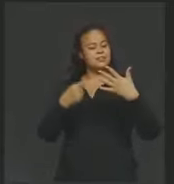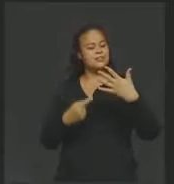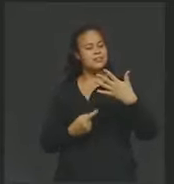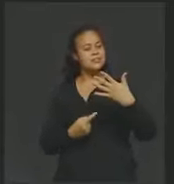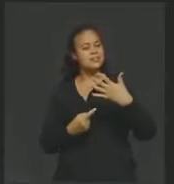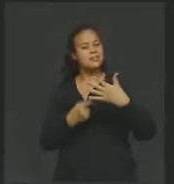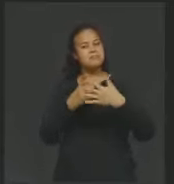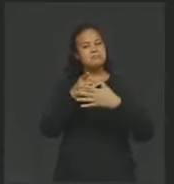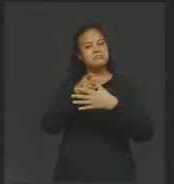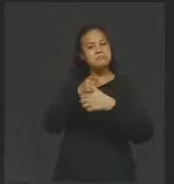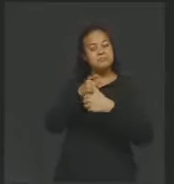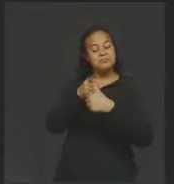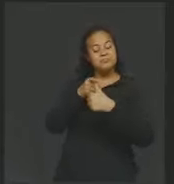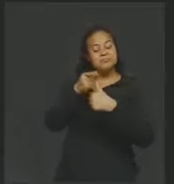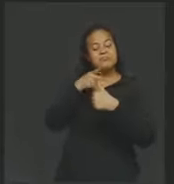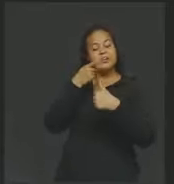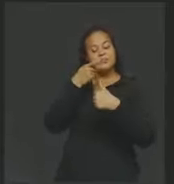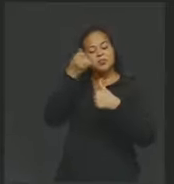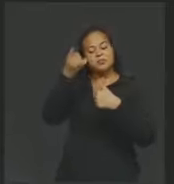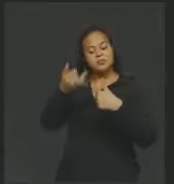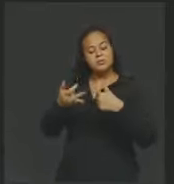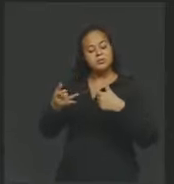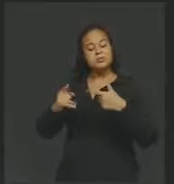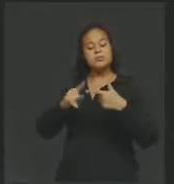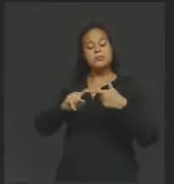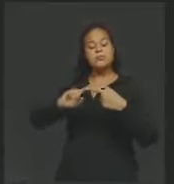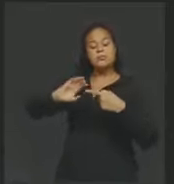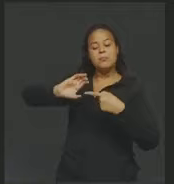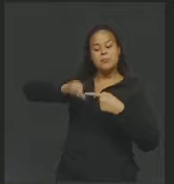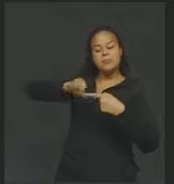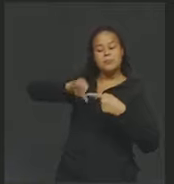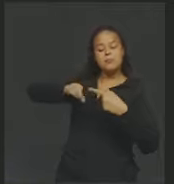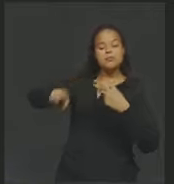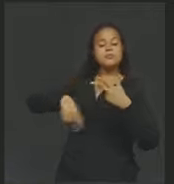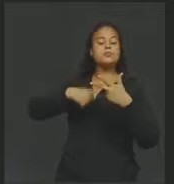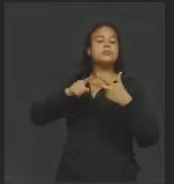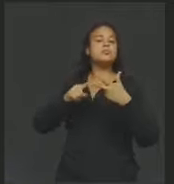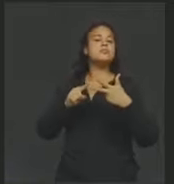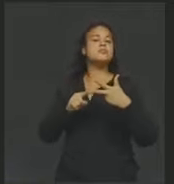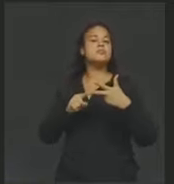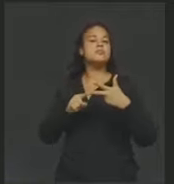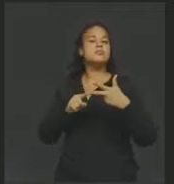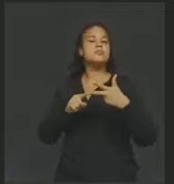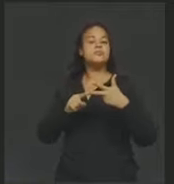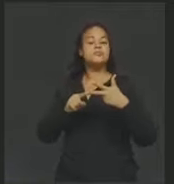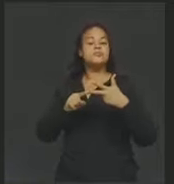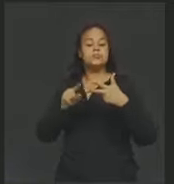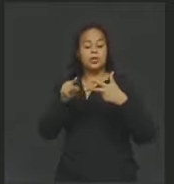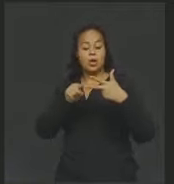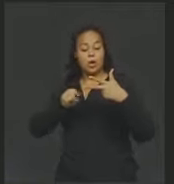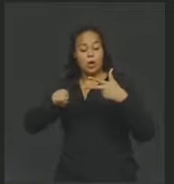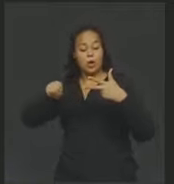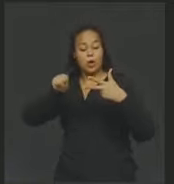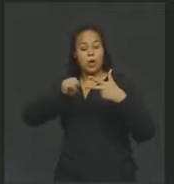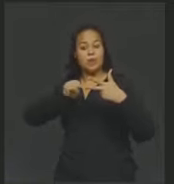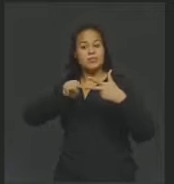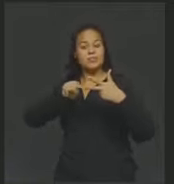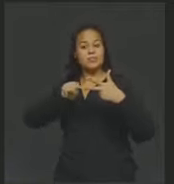de ponto inclinado, falamos dos parafusos, nós falamos das rodas e roldanas e